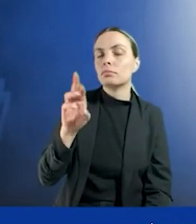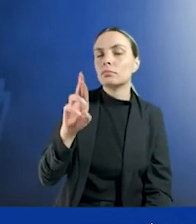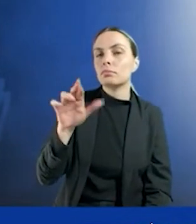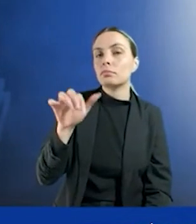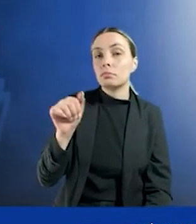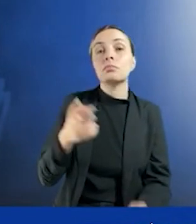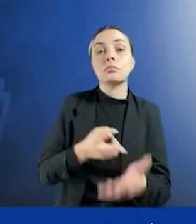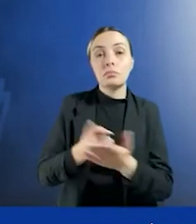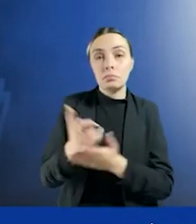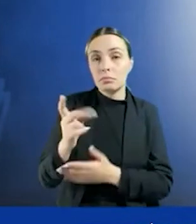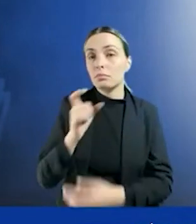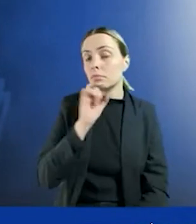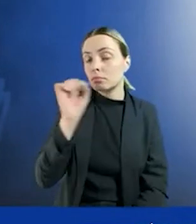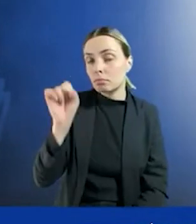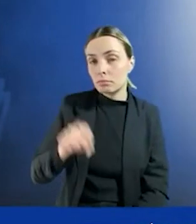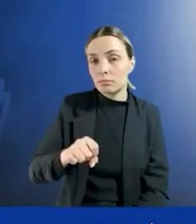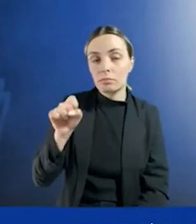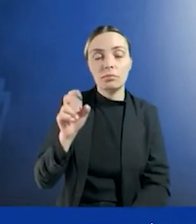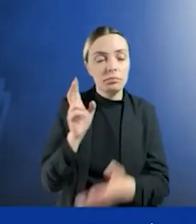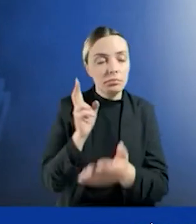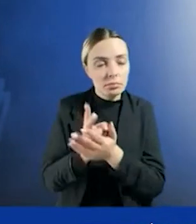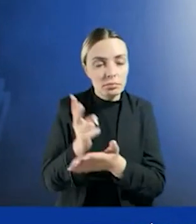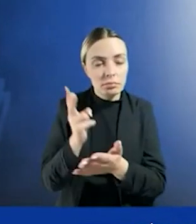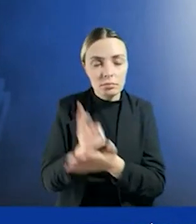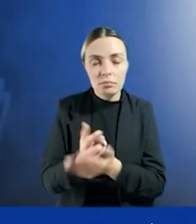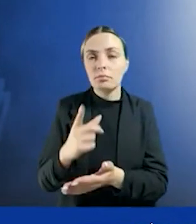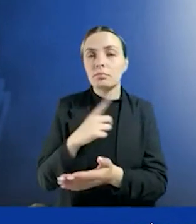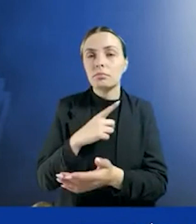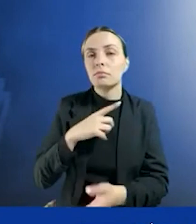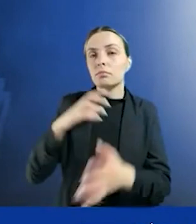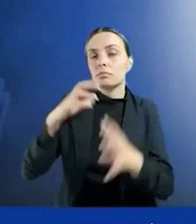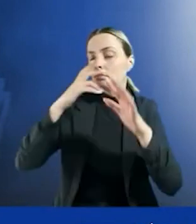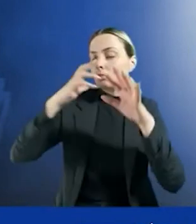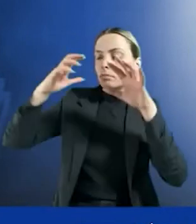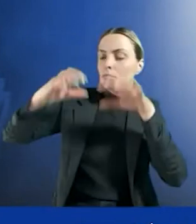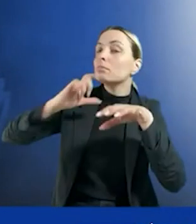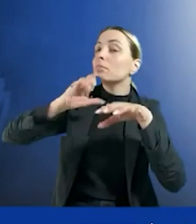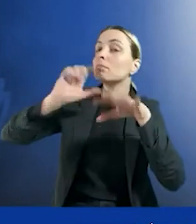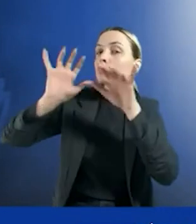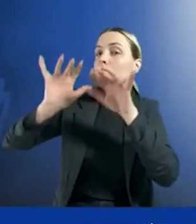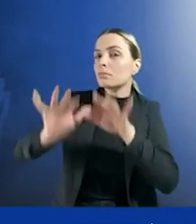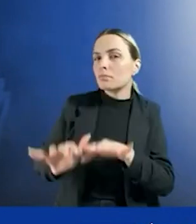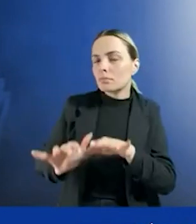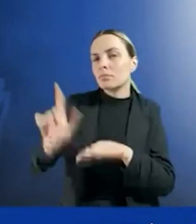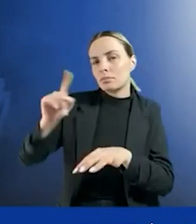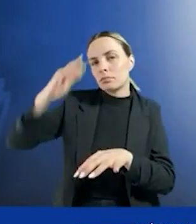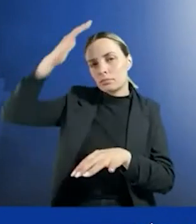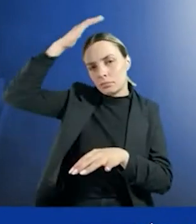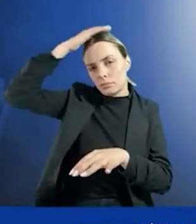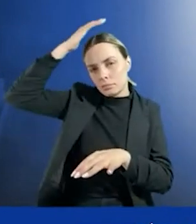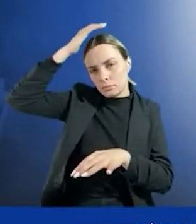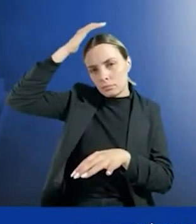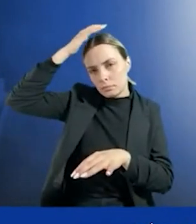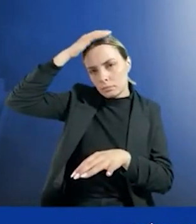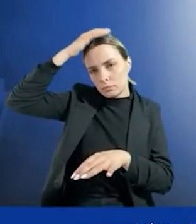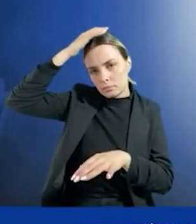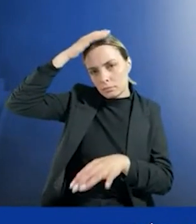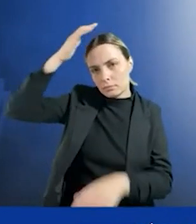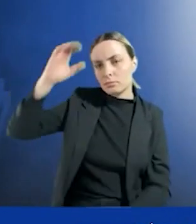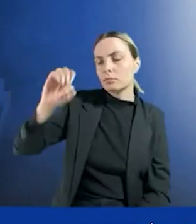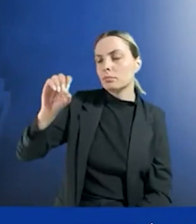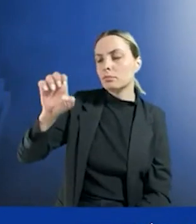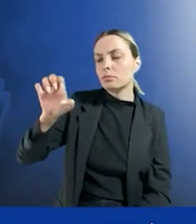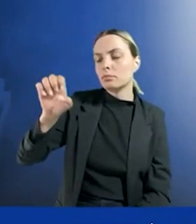verde, mesmo tendo tido uma geada. Isso daqui é o oeste do Paraná. Então, à frente, nós temos uma pastagem que foi queimada